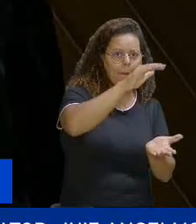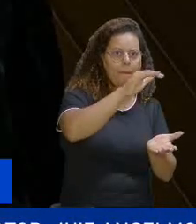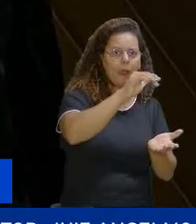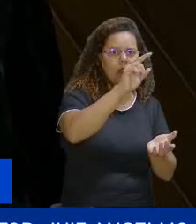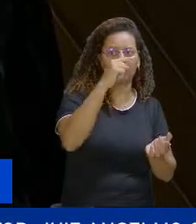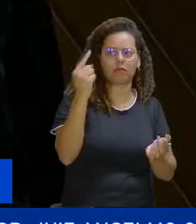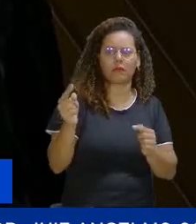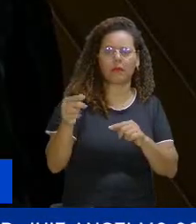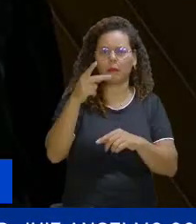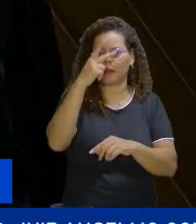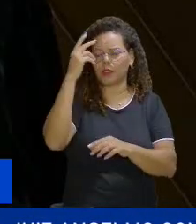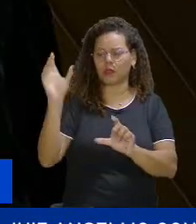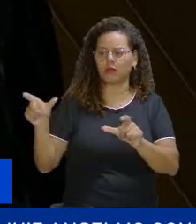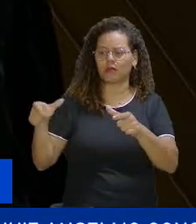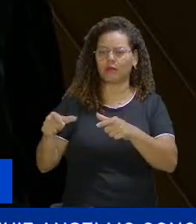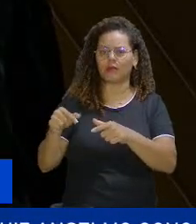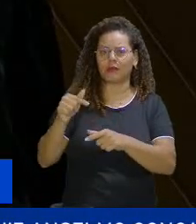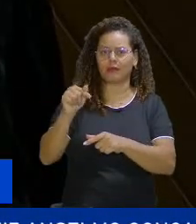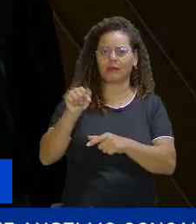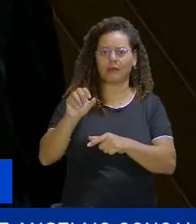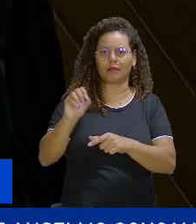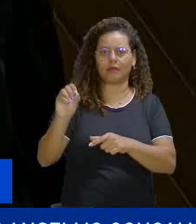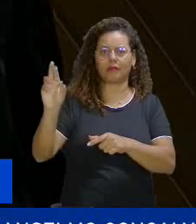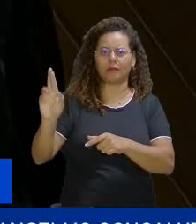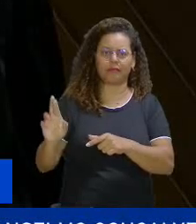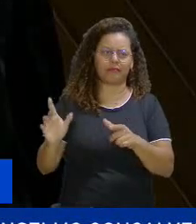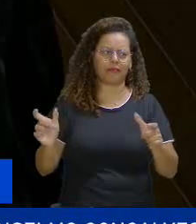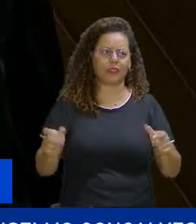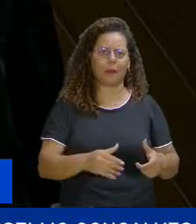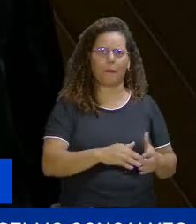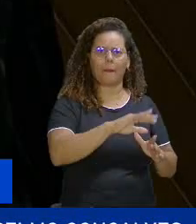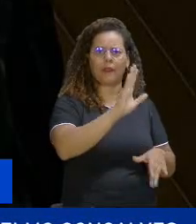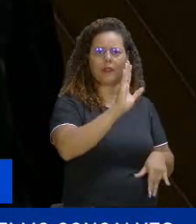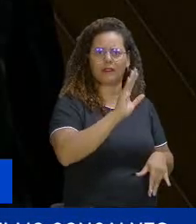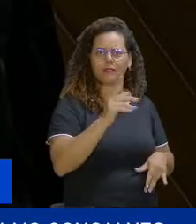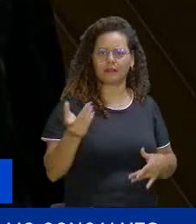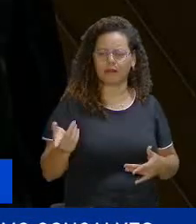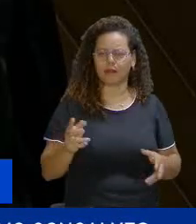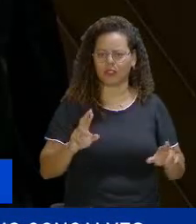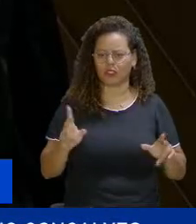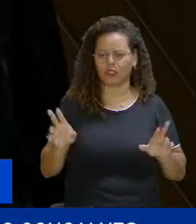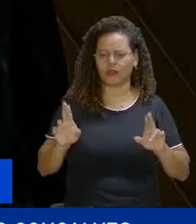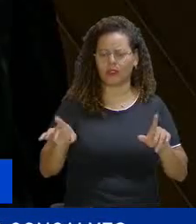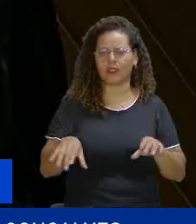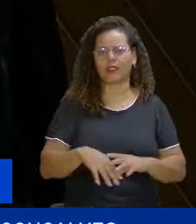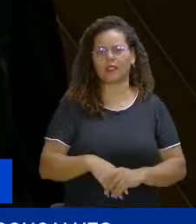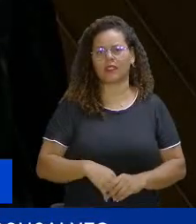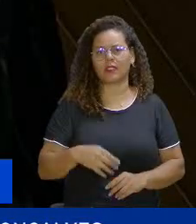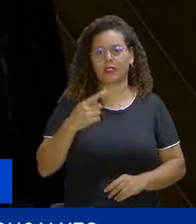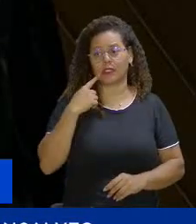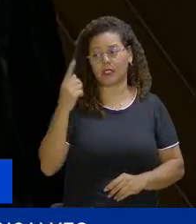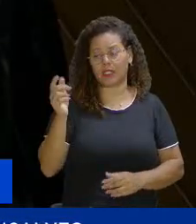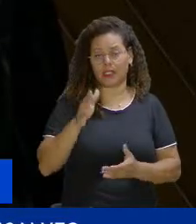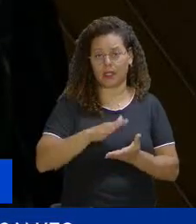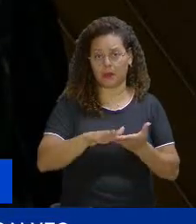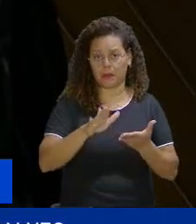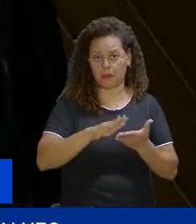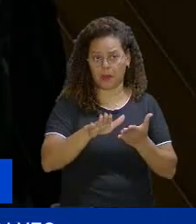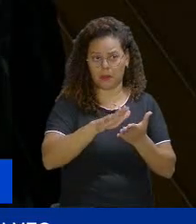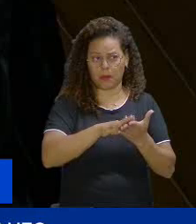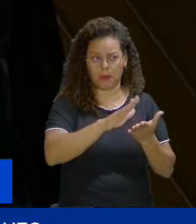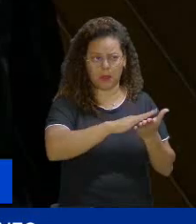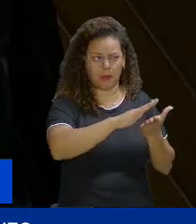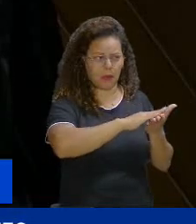linha, acolho as alegações do recorrido no sentido de que o candidato distribuiu pessoalmente seu material gráfico durante